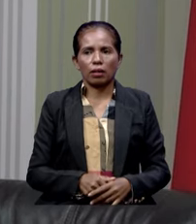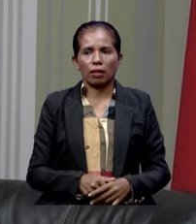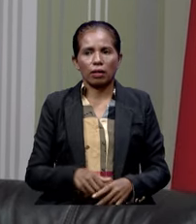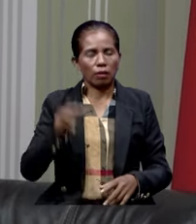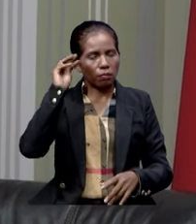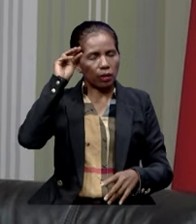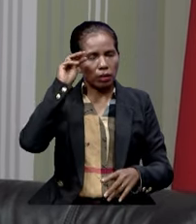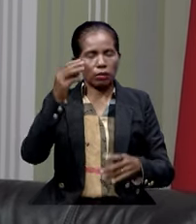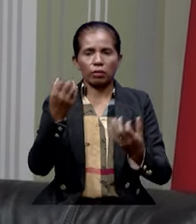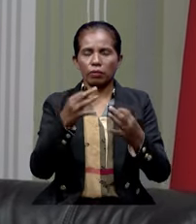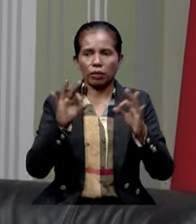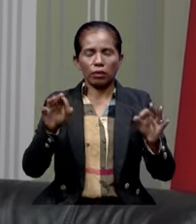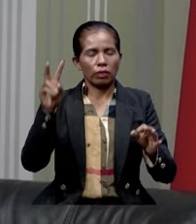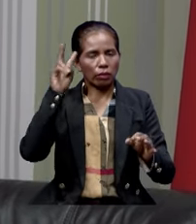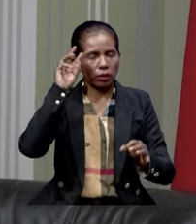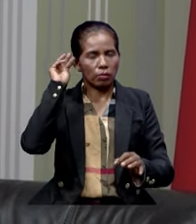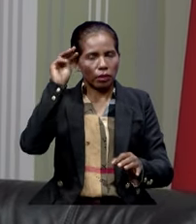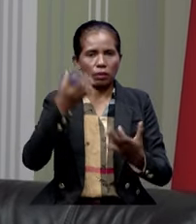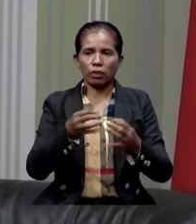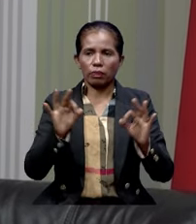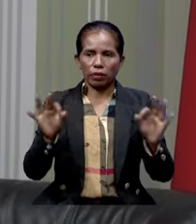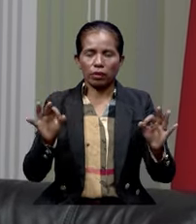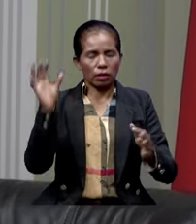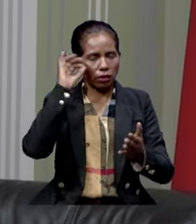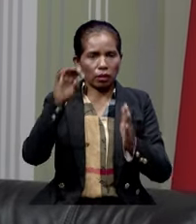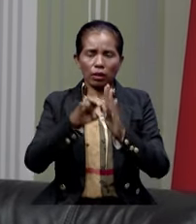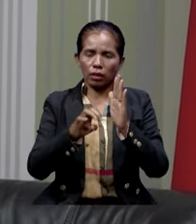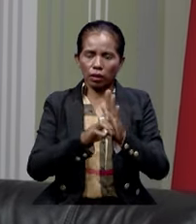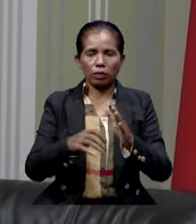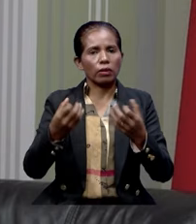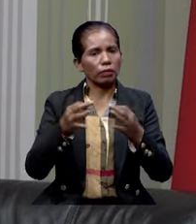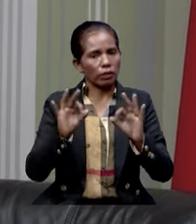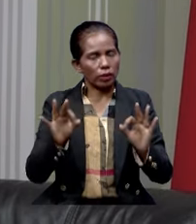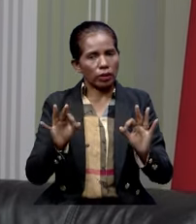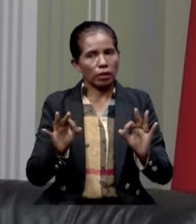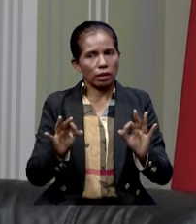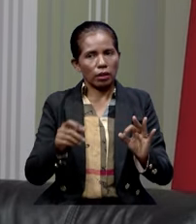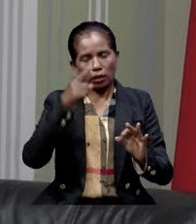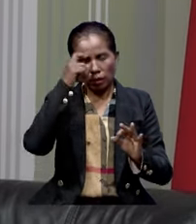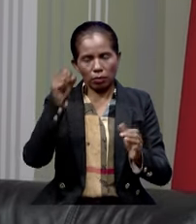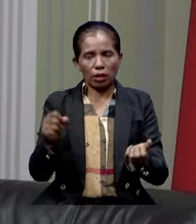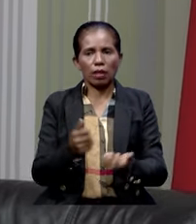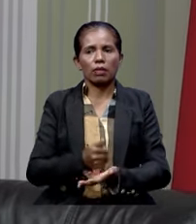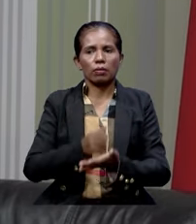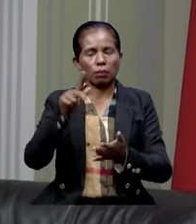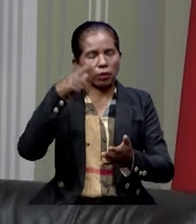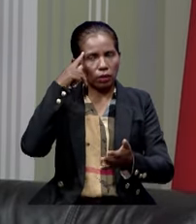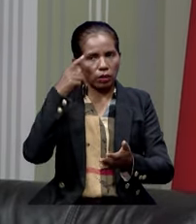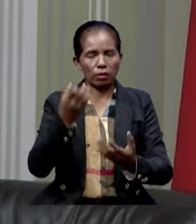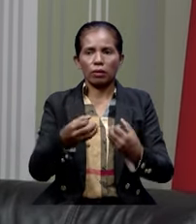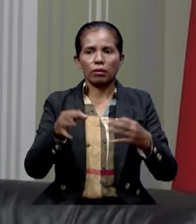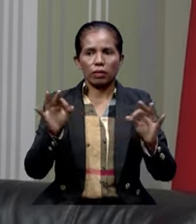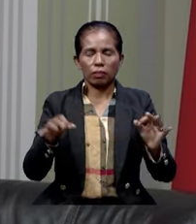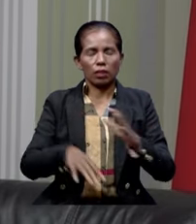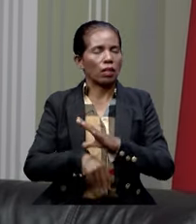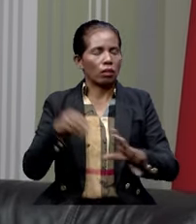Ministro ida hotu, vice ministro ida hotu, secretário de estado ida hotu. Maka tambahnya appointment politik nia mas hotu ada, nia mas